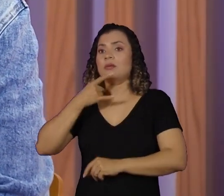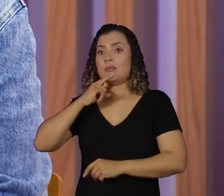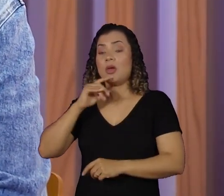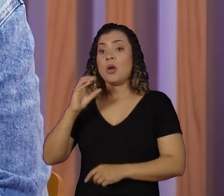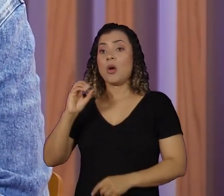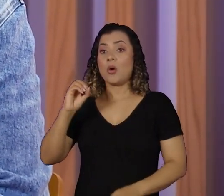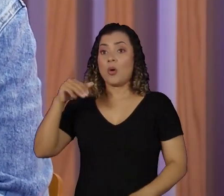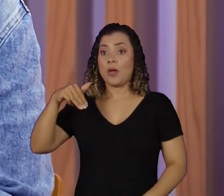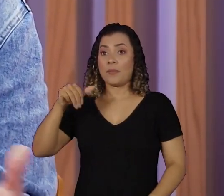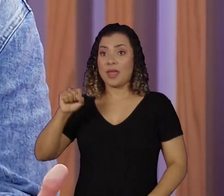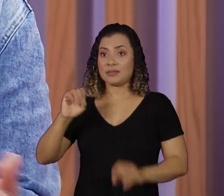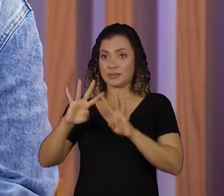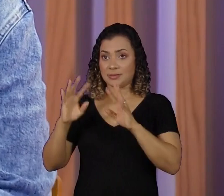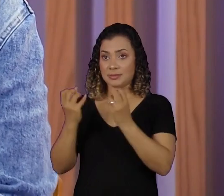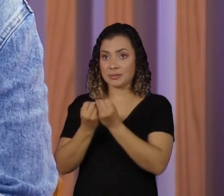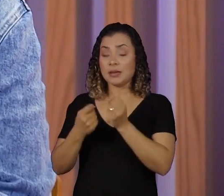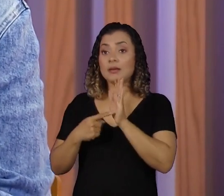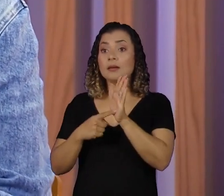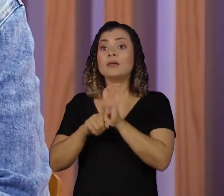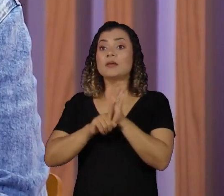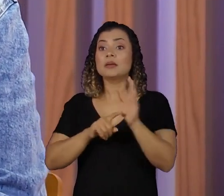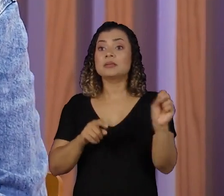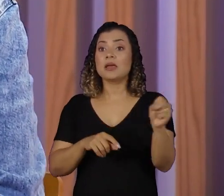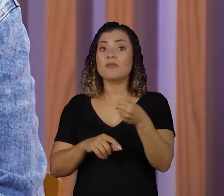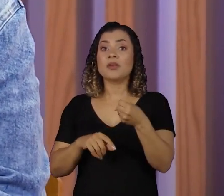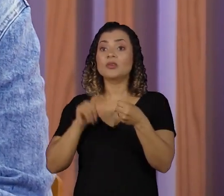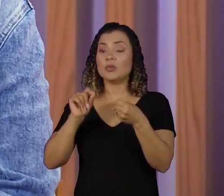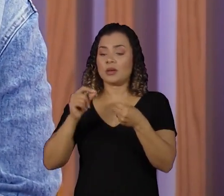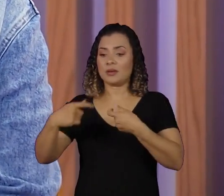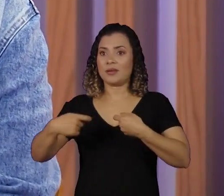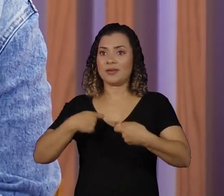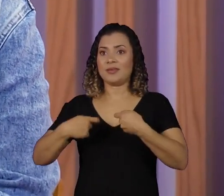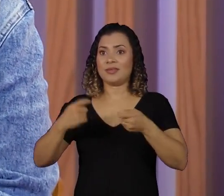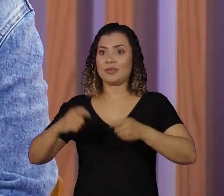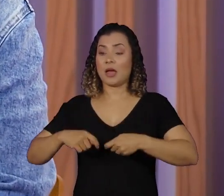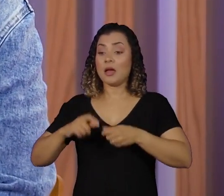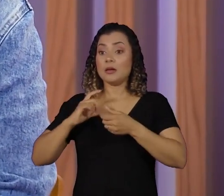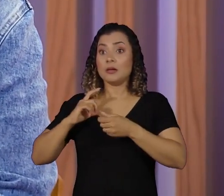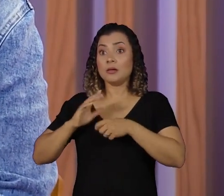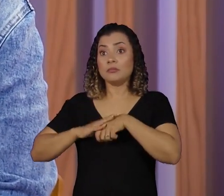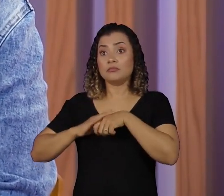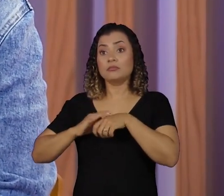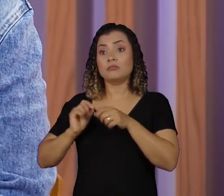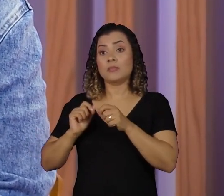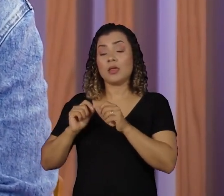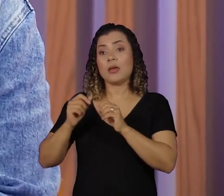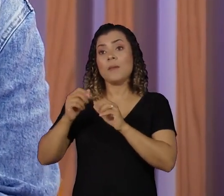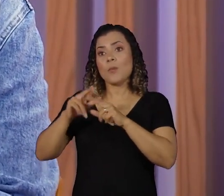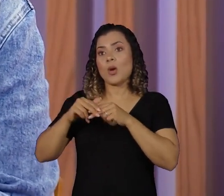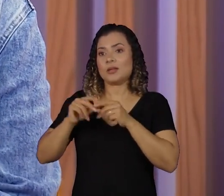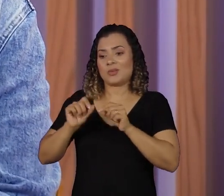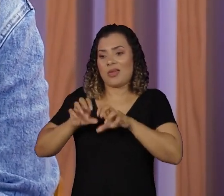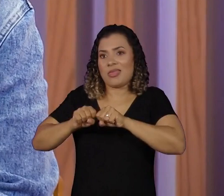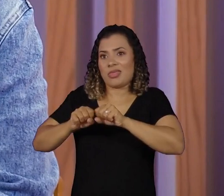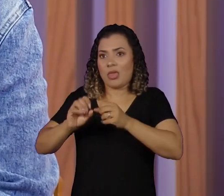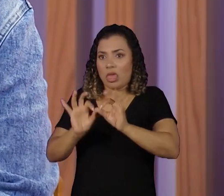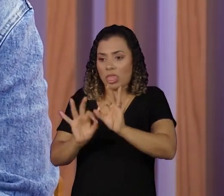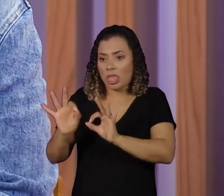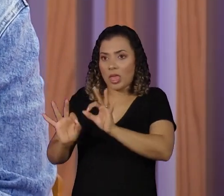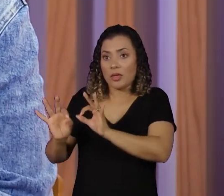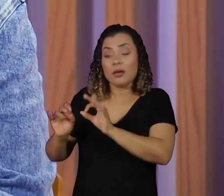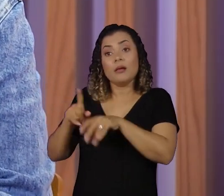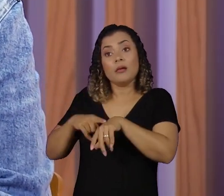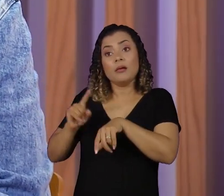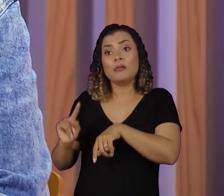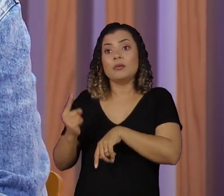OMS que a cerveja é a bebida da moderação. A cerveja artesanal, pelo seu poder de ser um